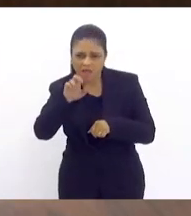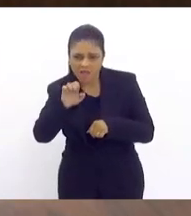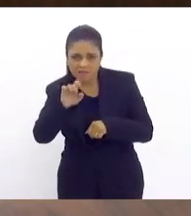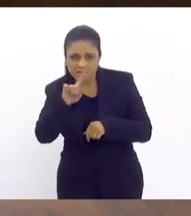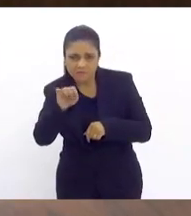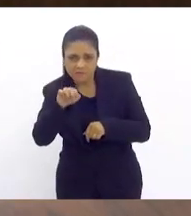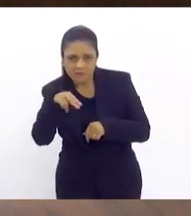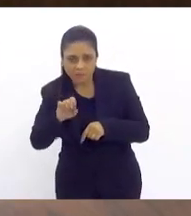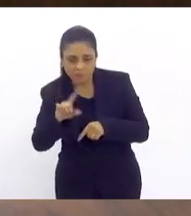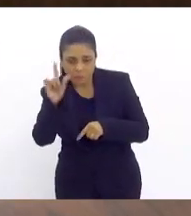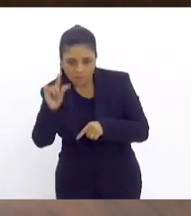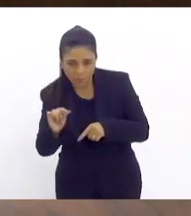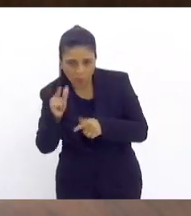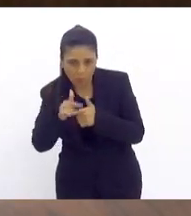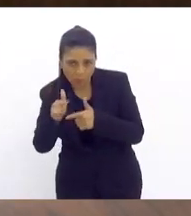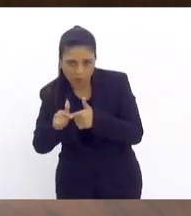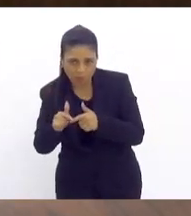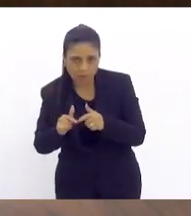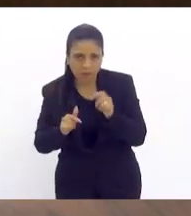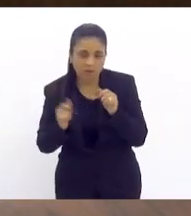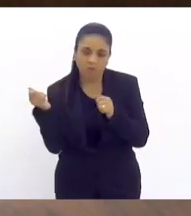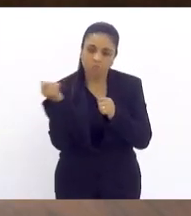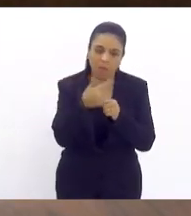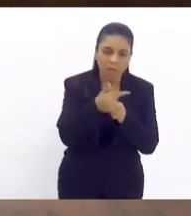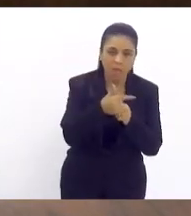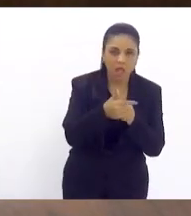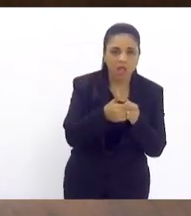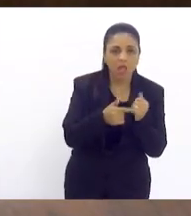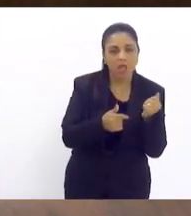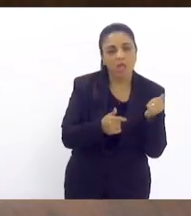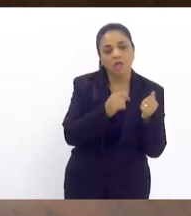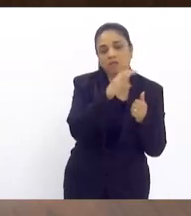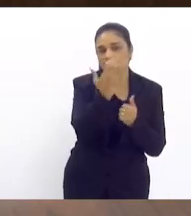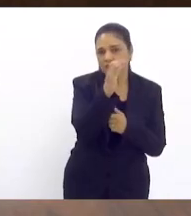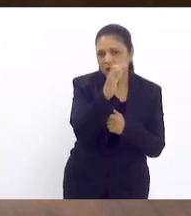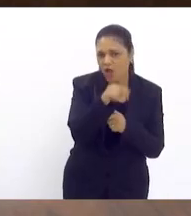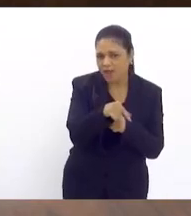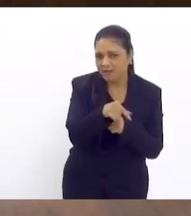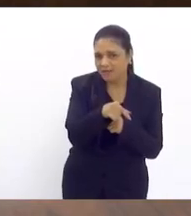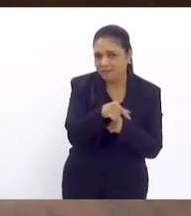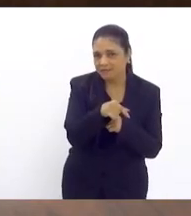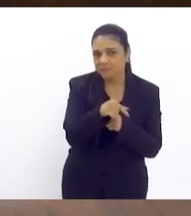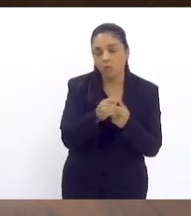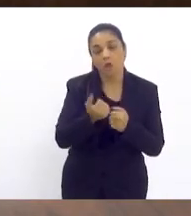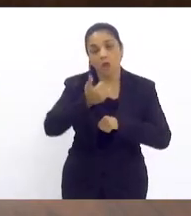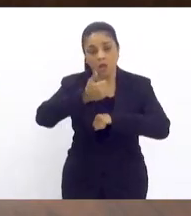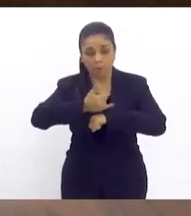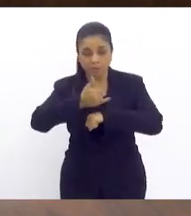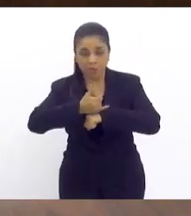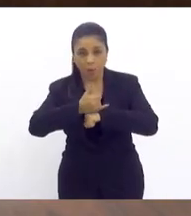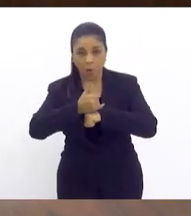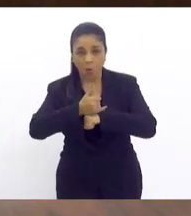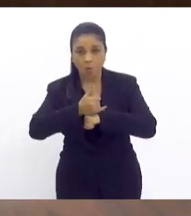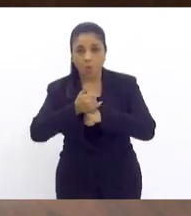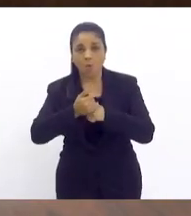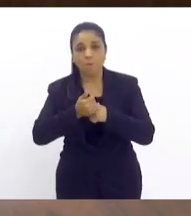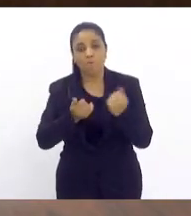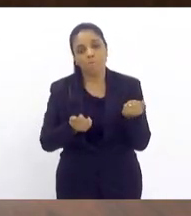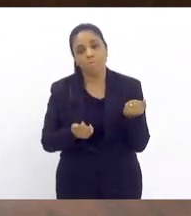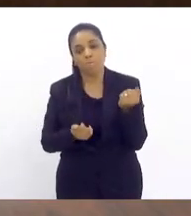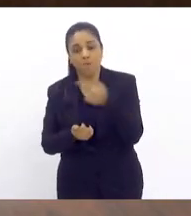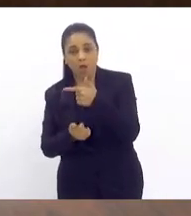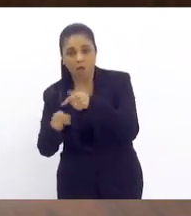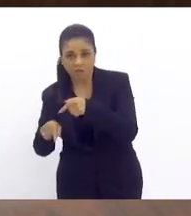de Niterói isso quer dizer que o problema de Três Rios é menor do que o problema da capital Não Então se a gente conseguisse criar